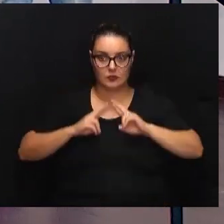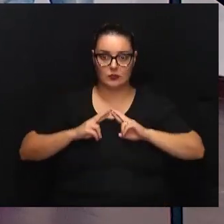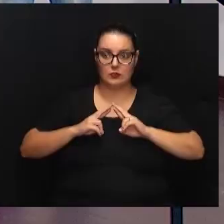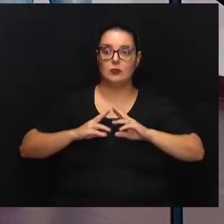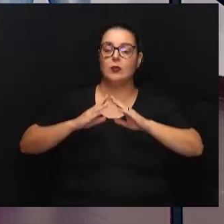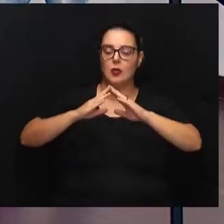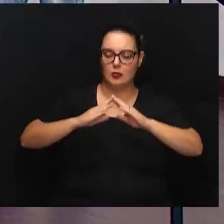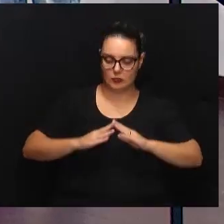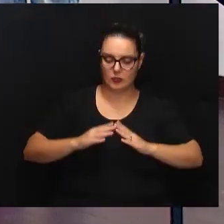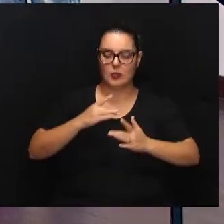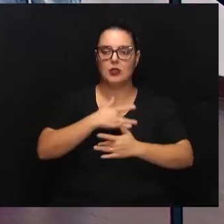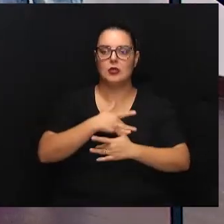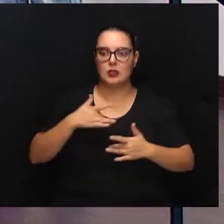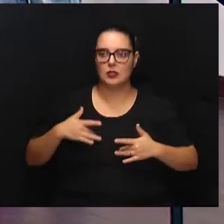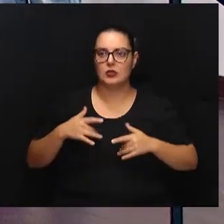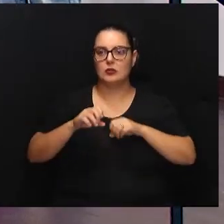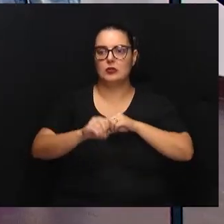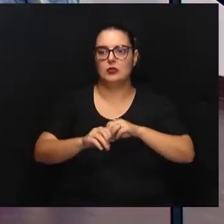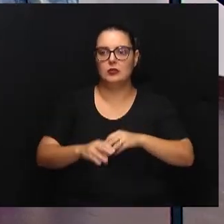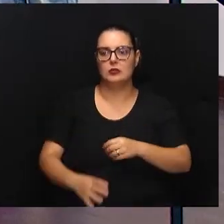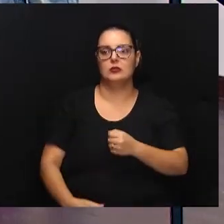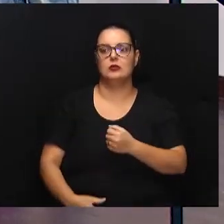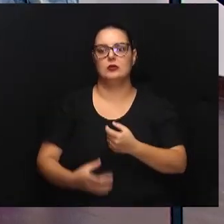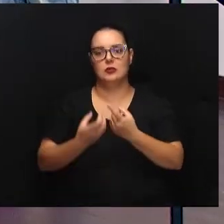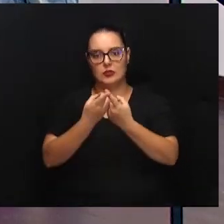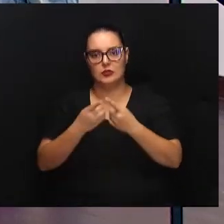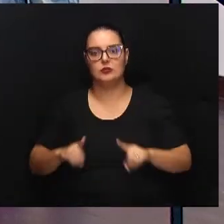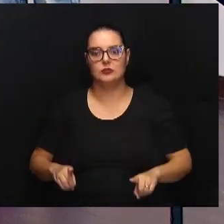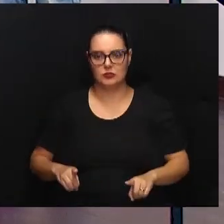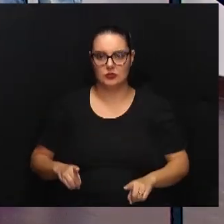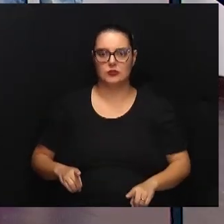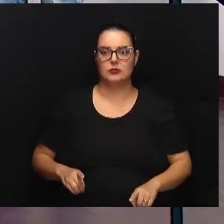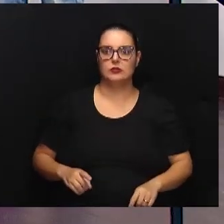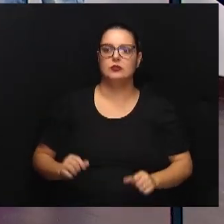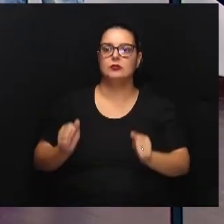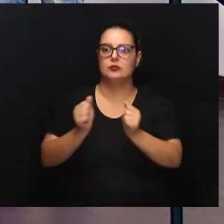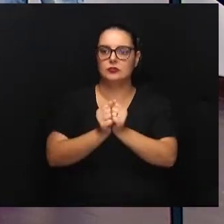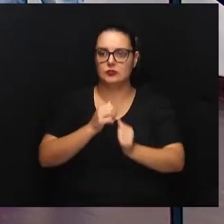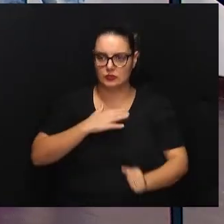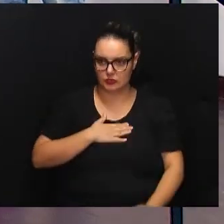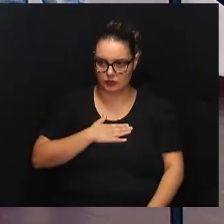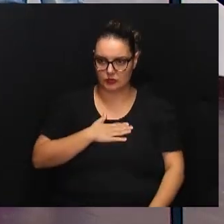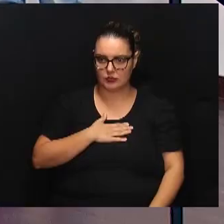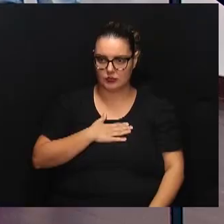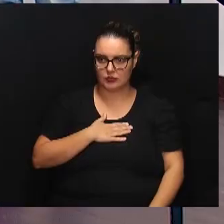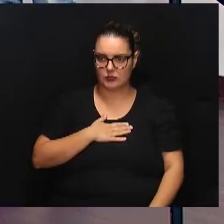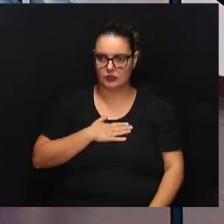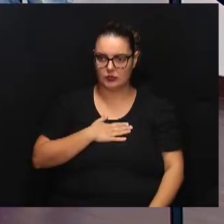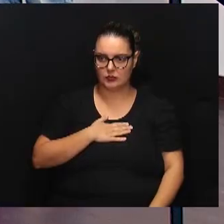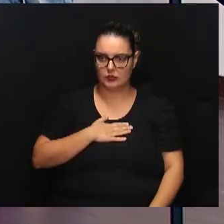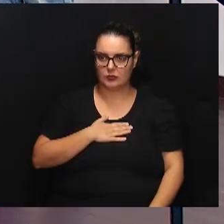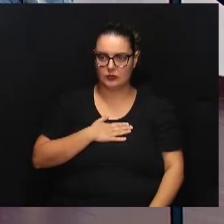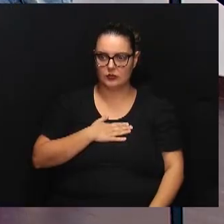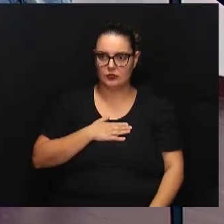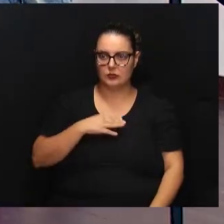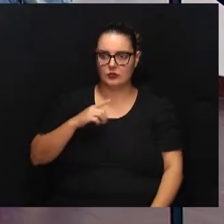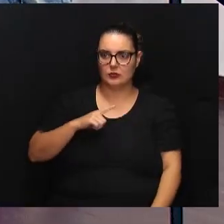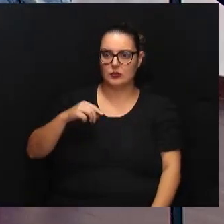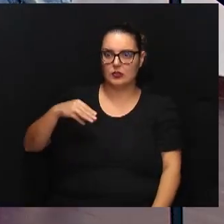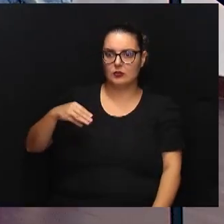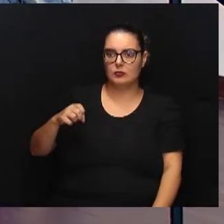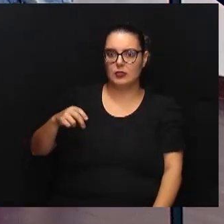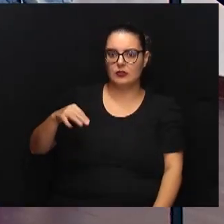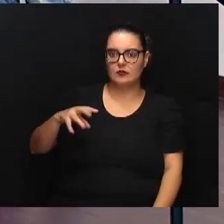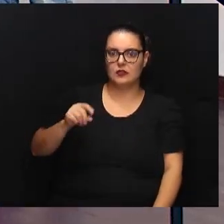e dignidade. Então contem comigo, tem um manifesto não, abaixo assinado, que eu sei que o mandato